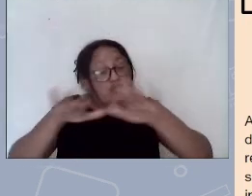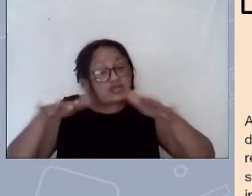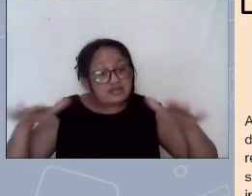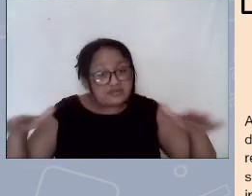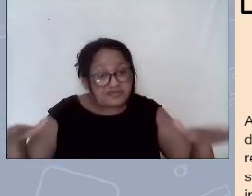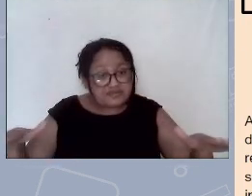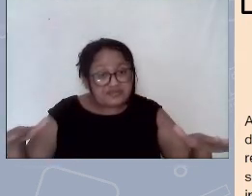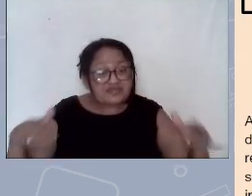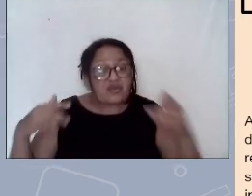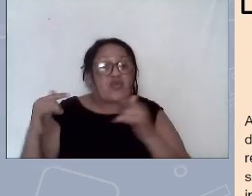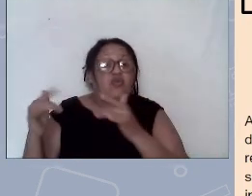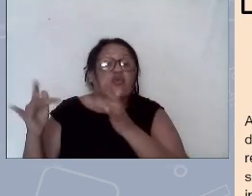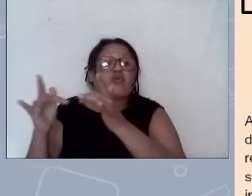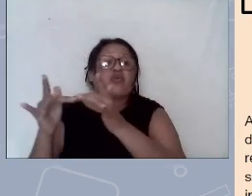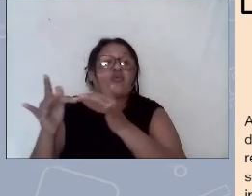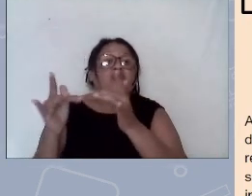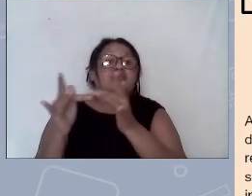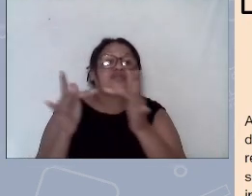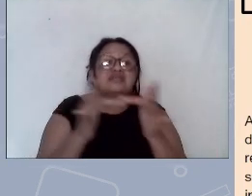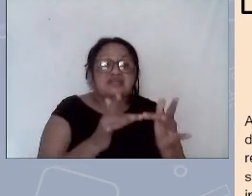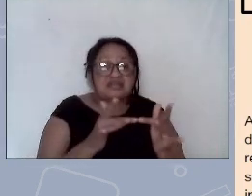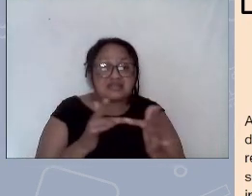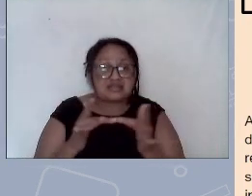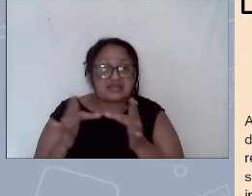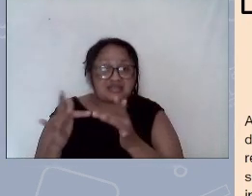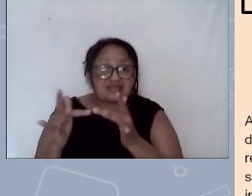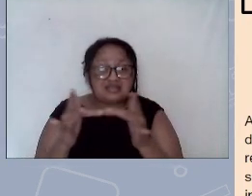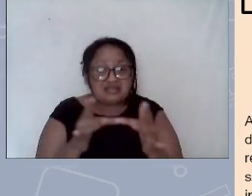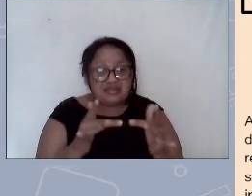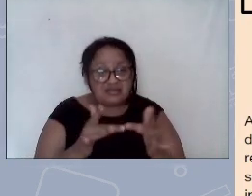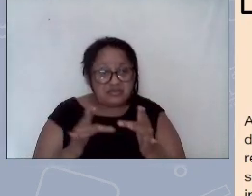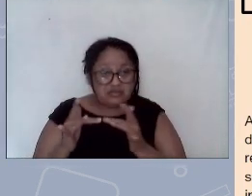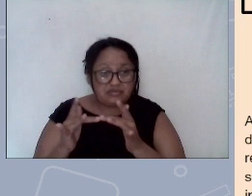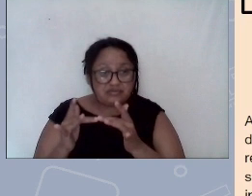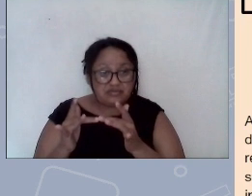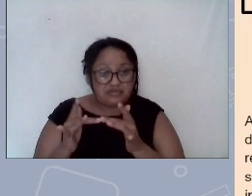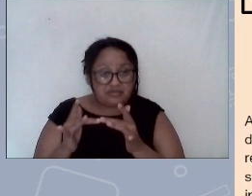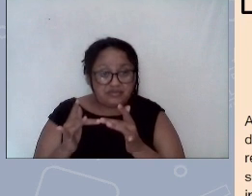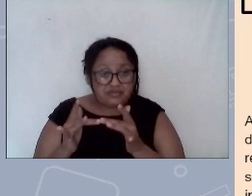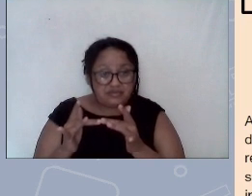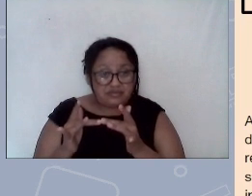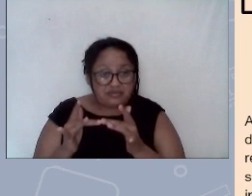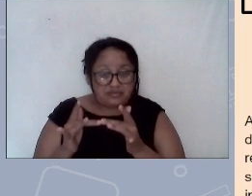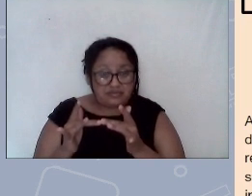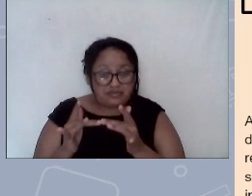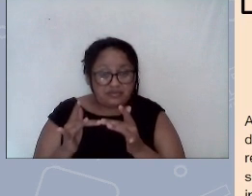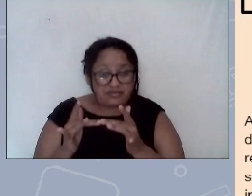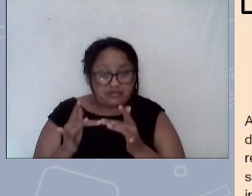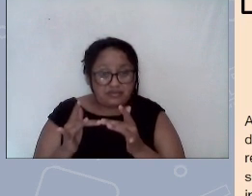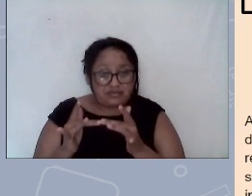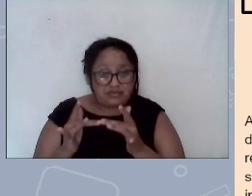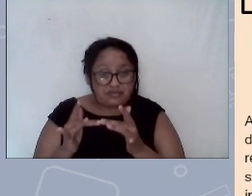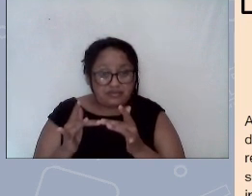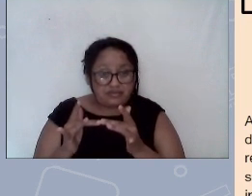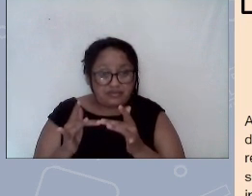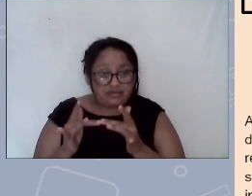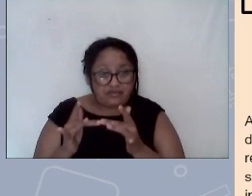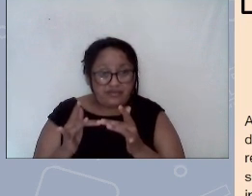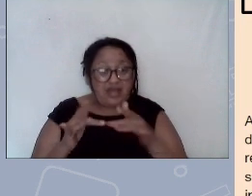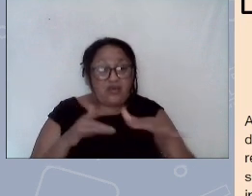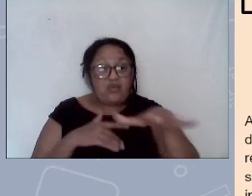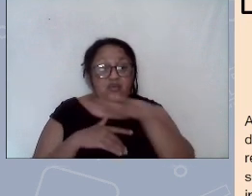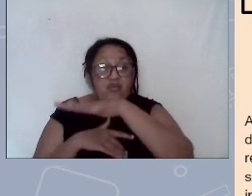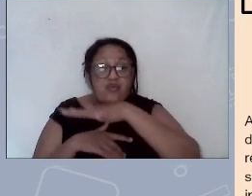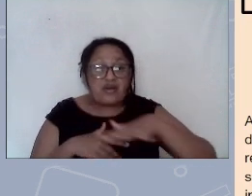do bloco continental da massa continental com o oceano sem a presença de uma praia que é uma área